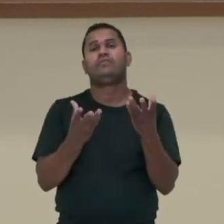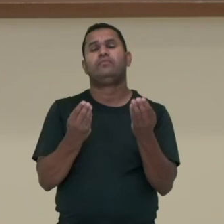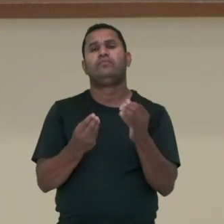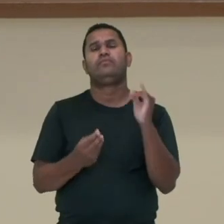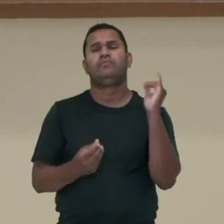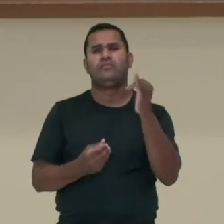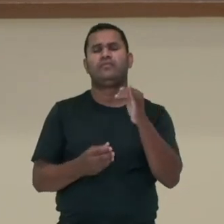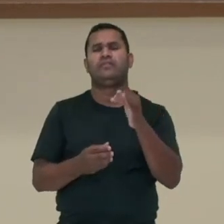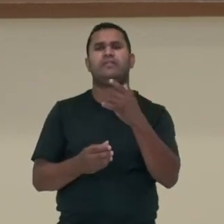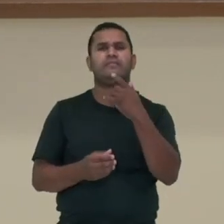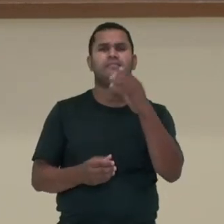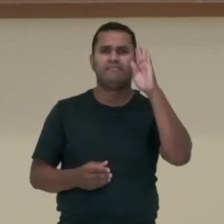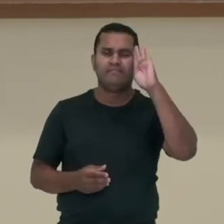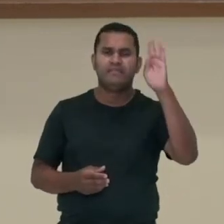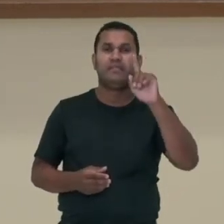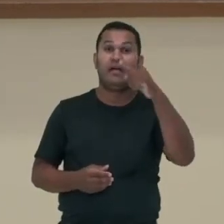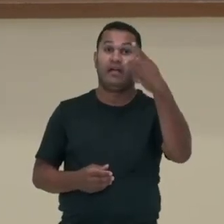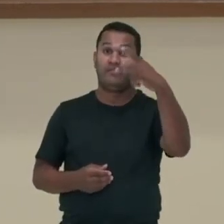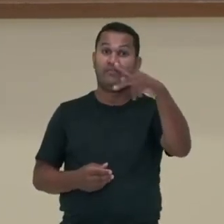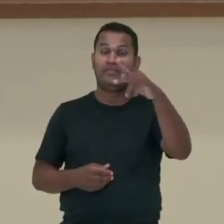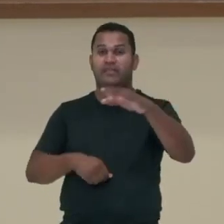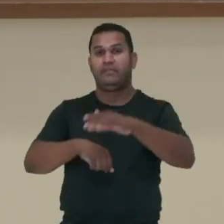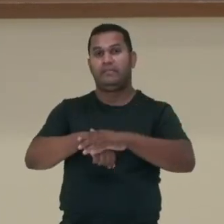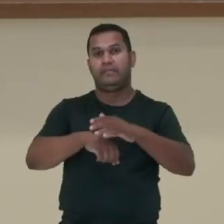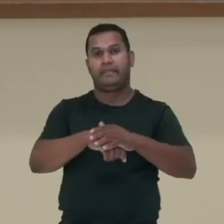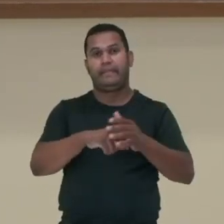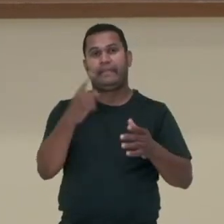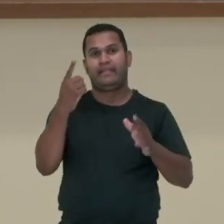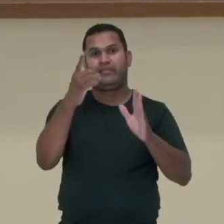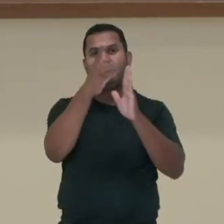lá, leia, dá uma estudada, vai ser falado muito